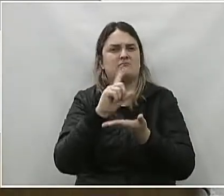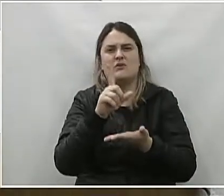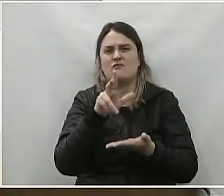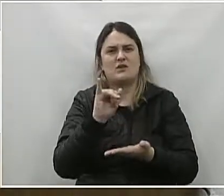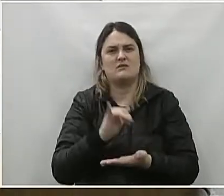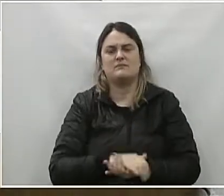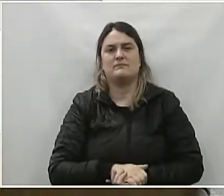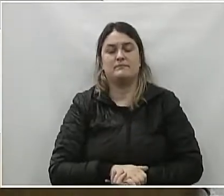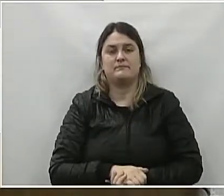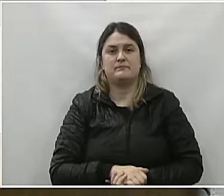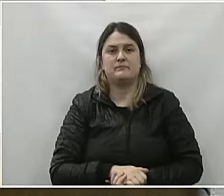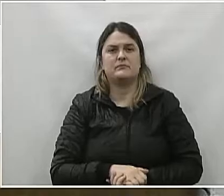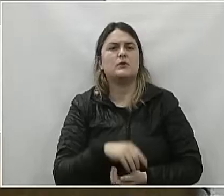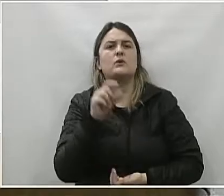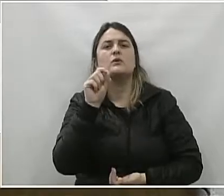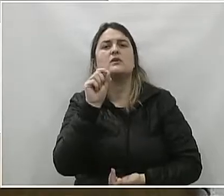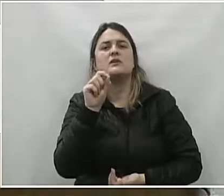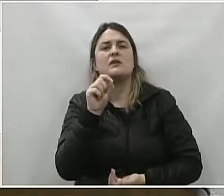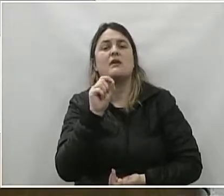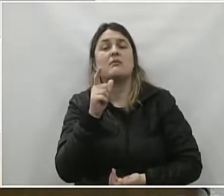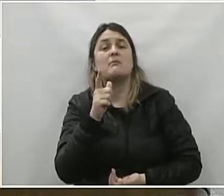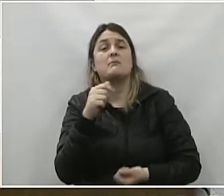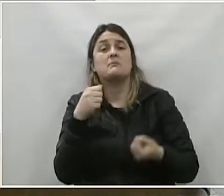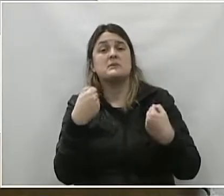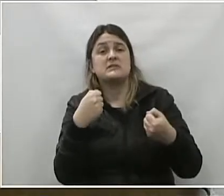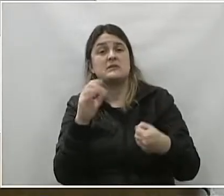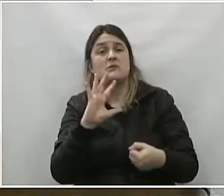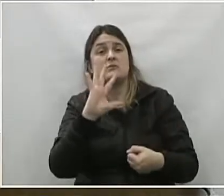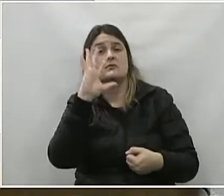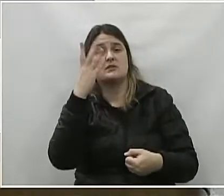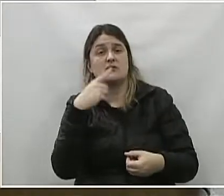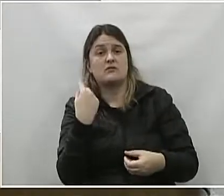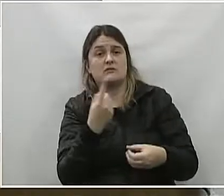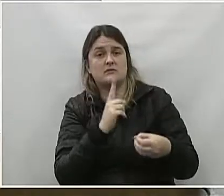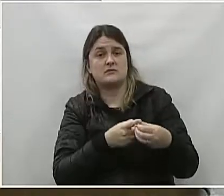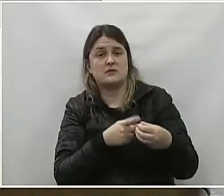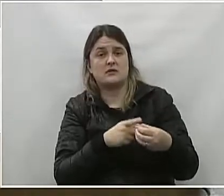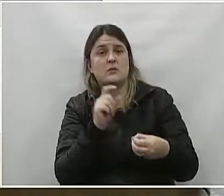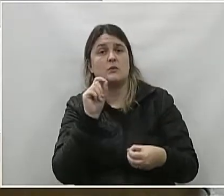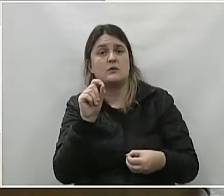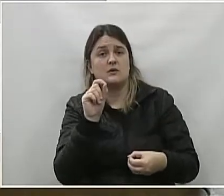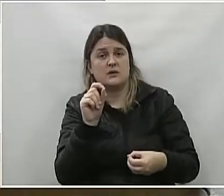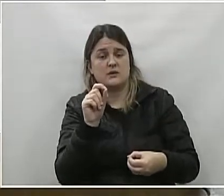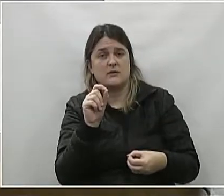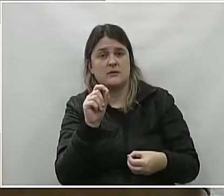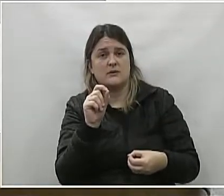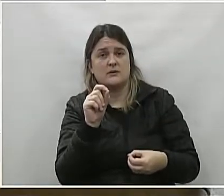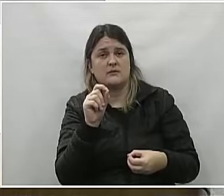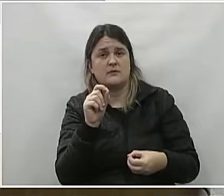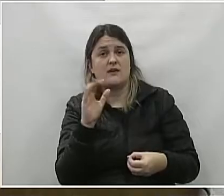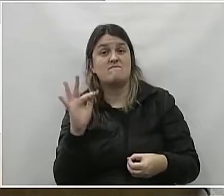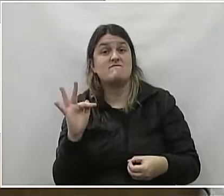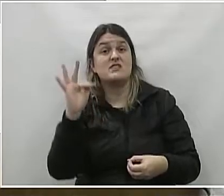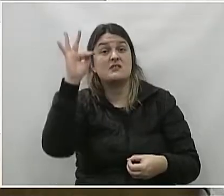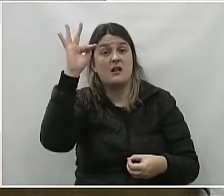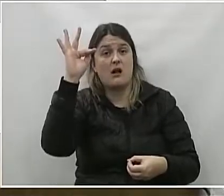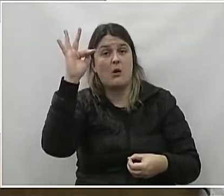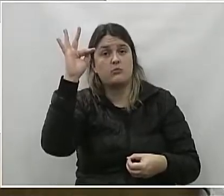live sobre isso. O que tem que acontecer na União da Vitória, gente, é o seguinte: é uma intervenção federal